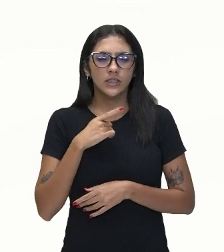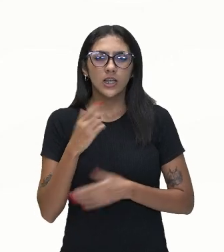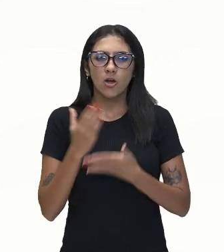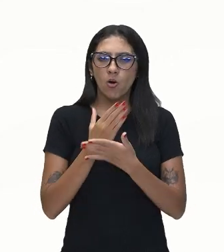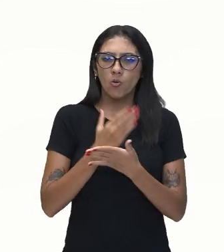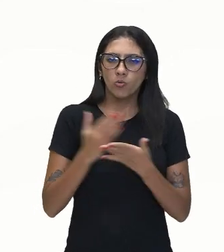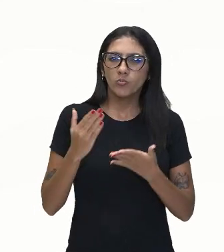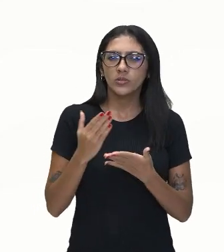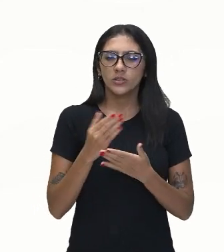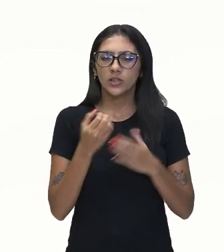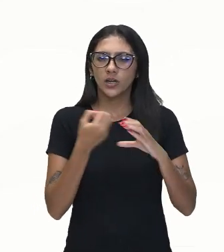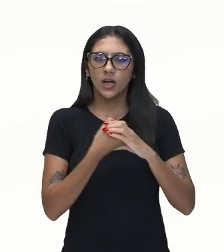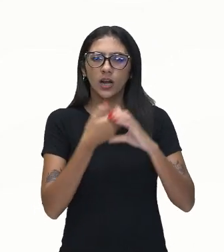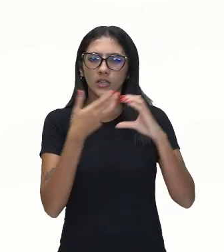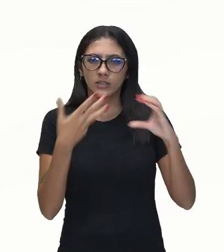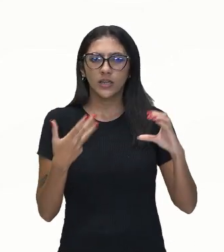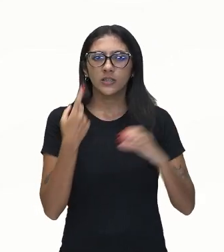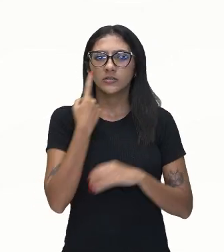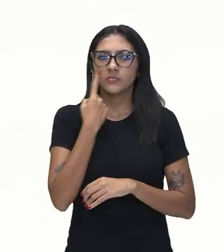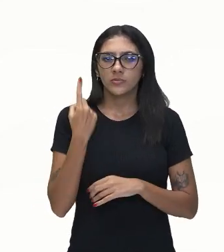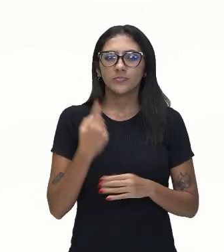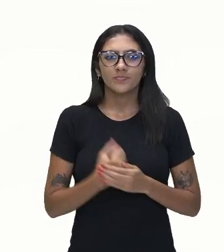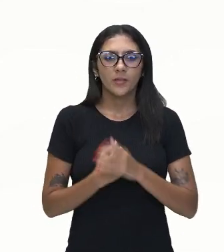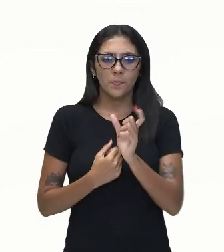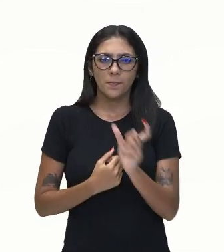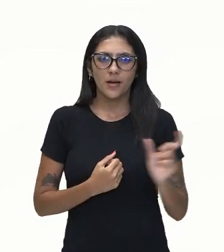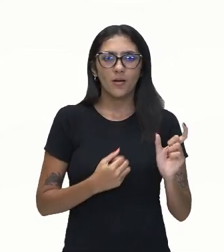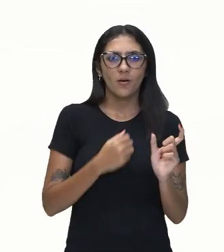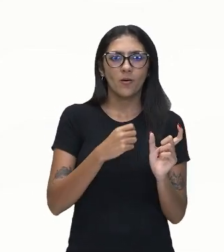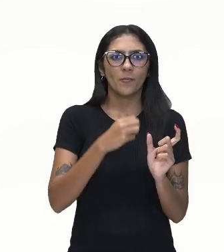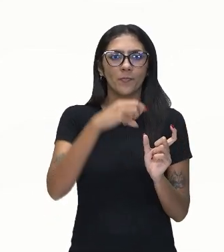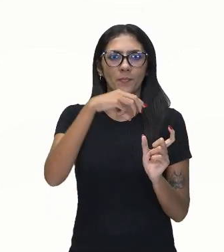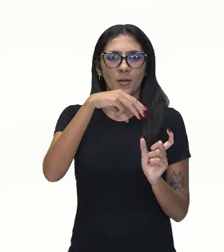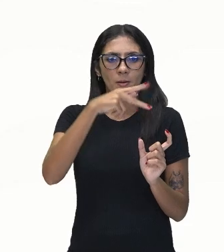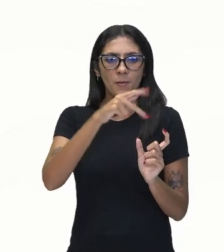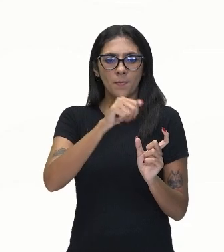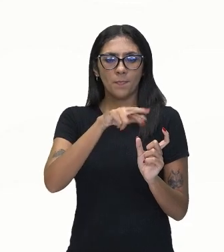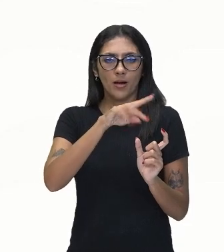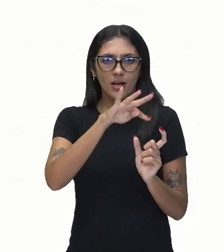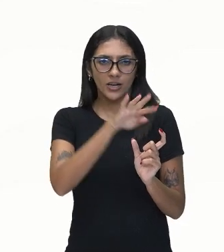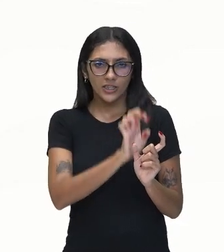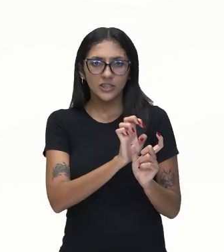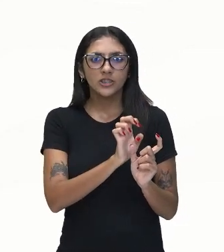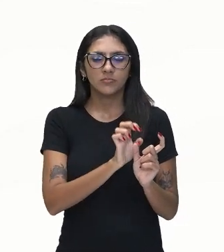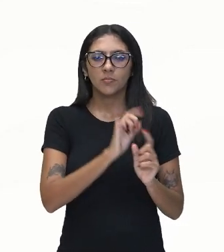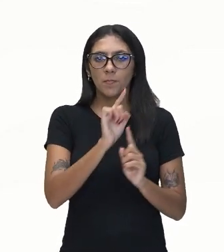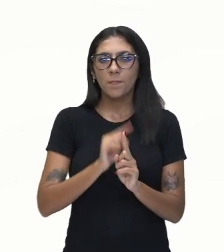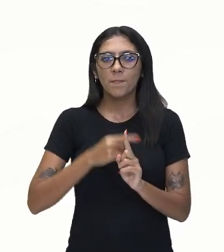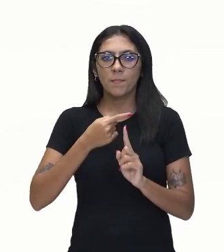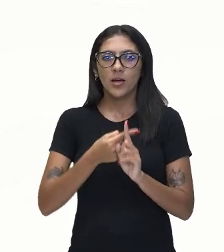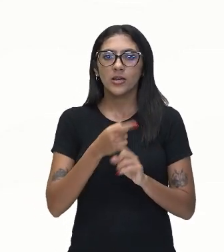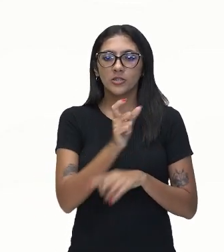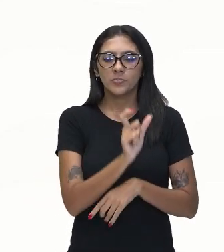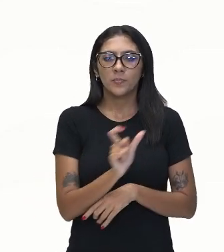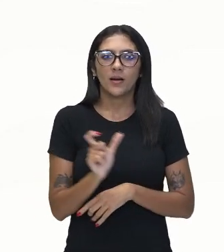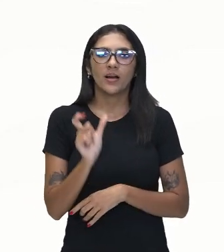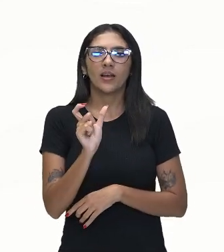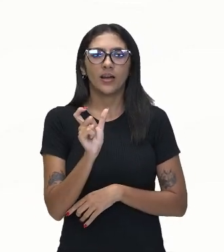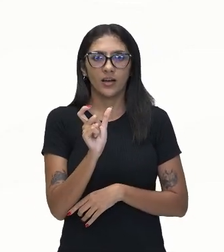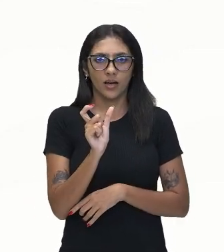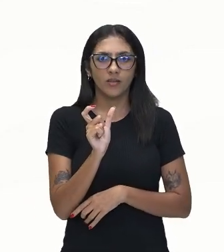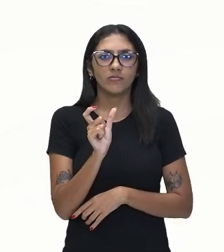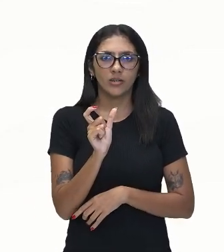sujeito representado por uma expressão partitiva, mais o especificador no plural, nesse caso eu tenho duas possibilidades